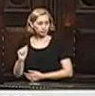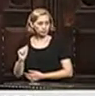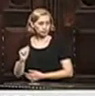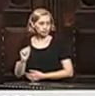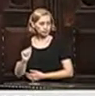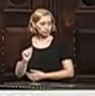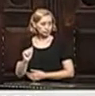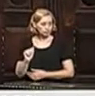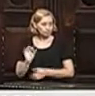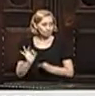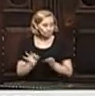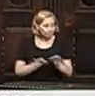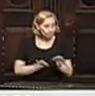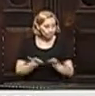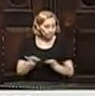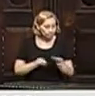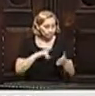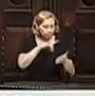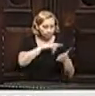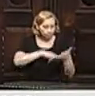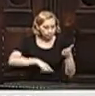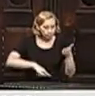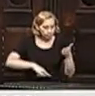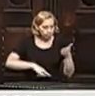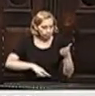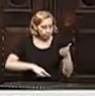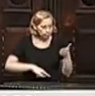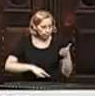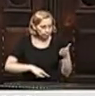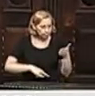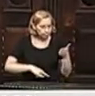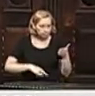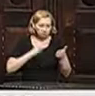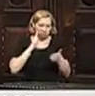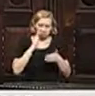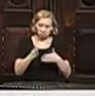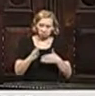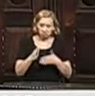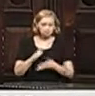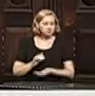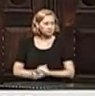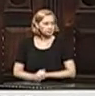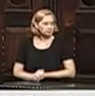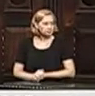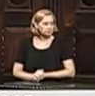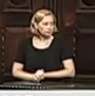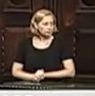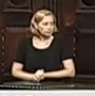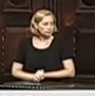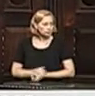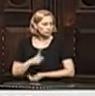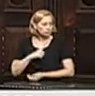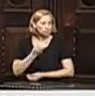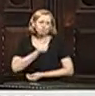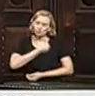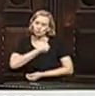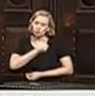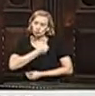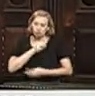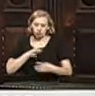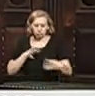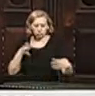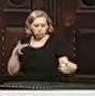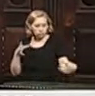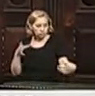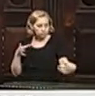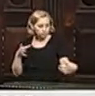ajuizamos uma ação direta de inconstitucionalidade, que tem um número aqui imenso,